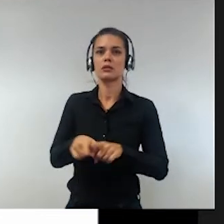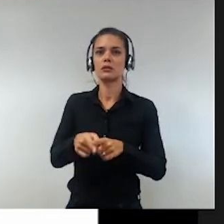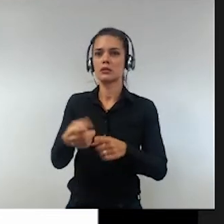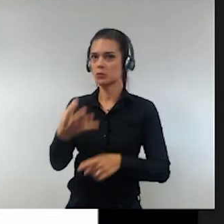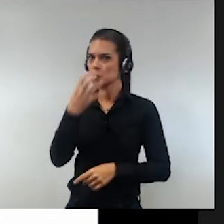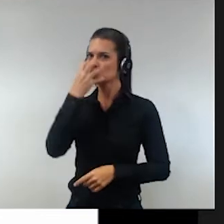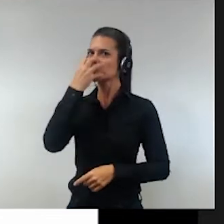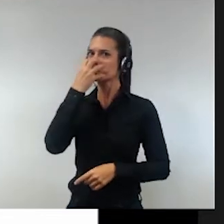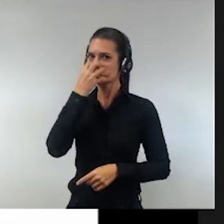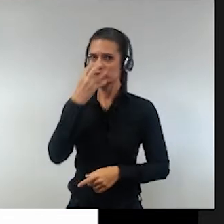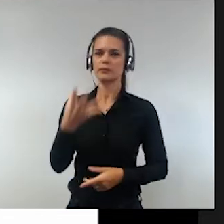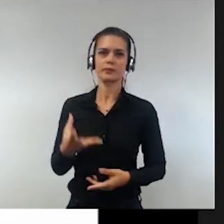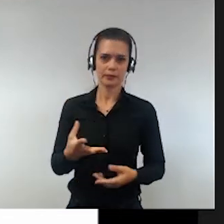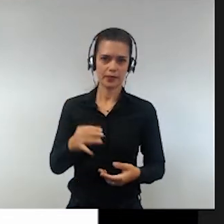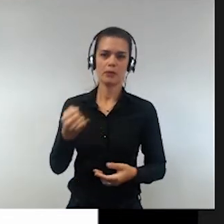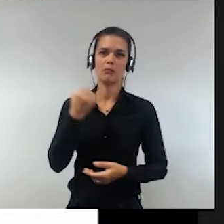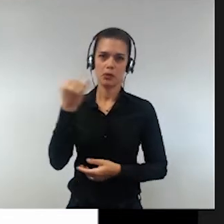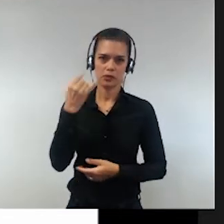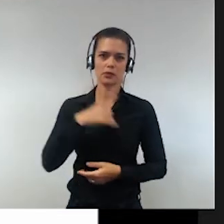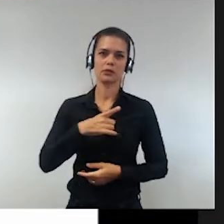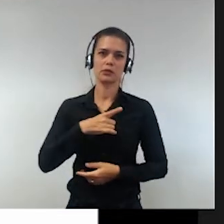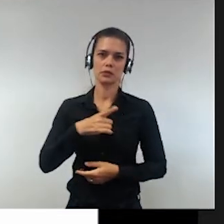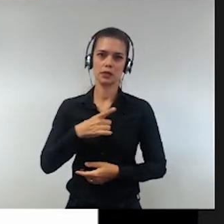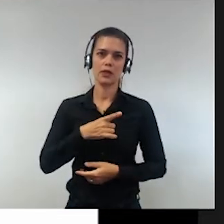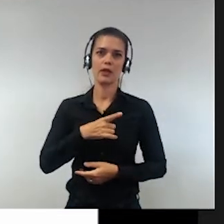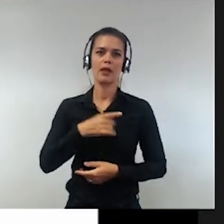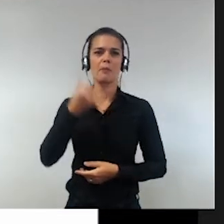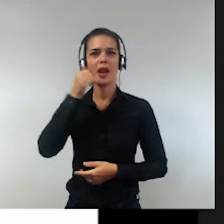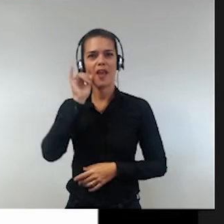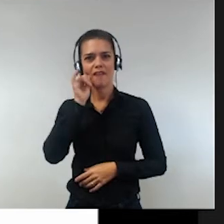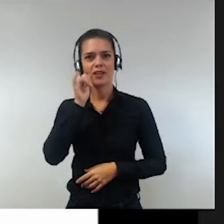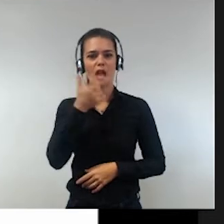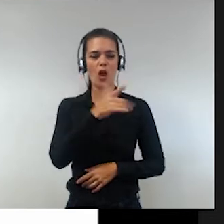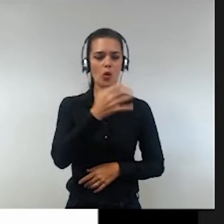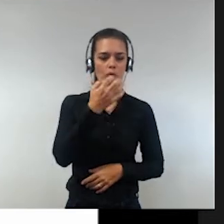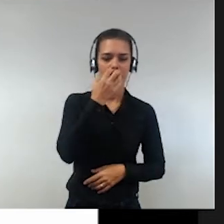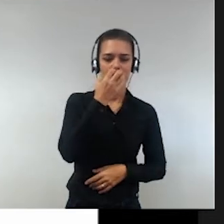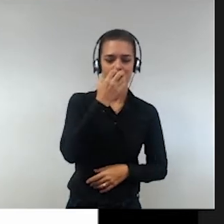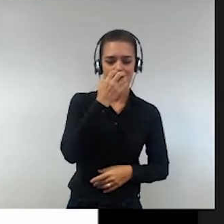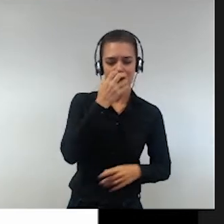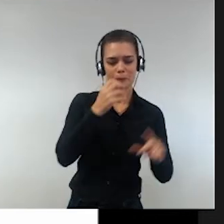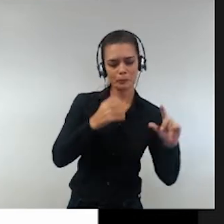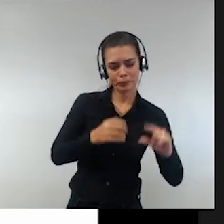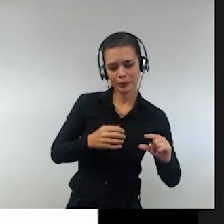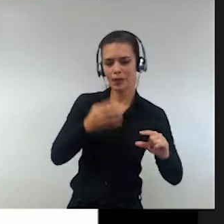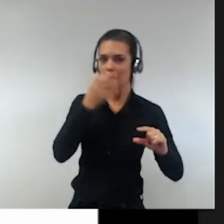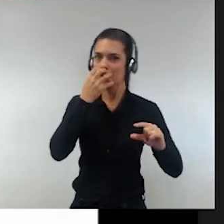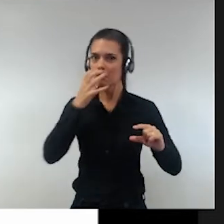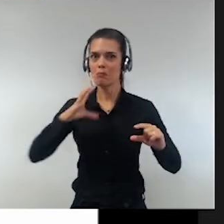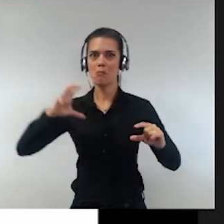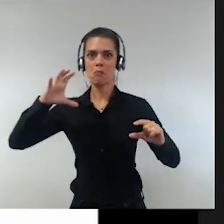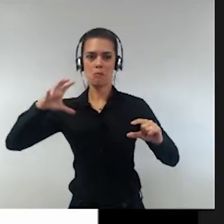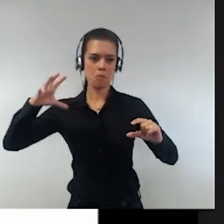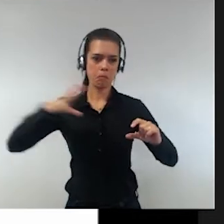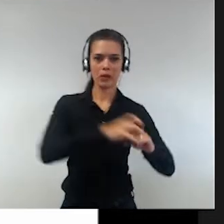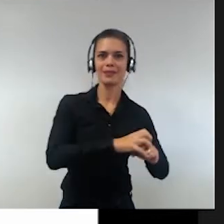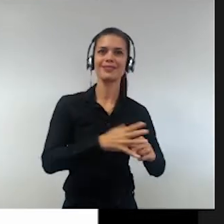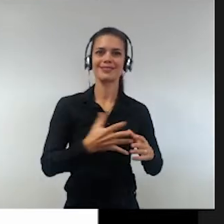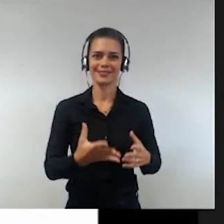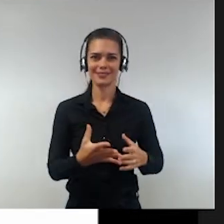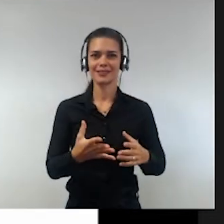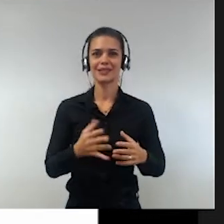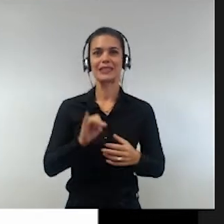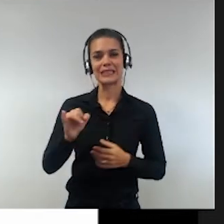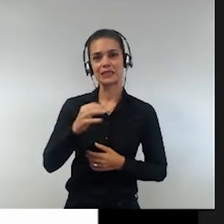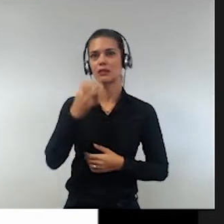para evitar que ele ataque algum morador, ataque um cãozinho menor. Então, tudo no bom senso. O cão é mais agressivo, o cão é